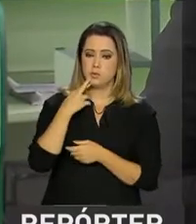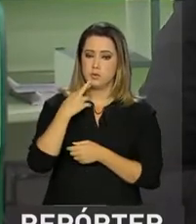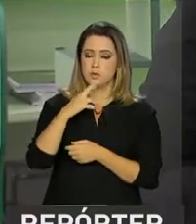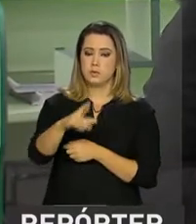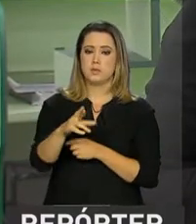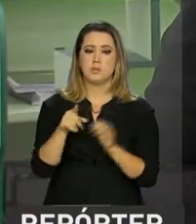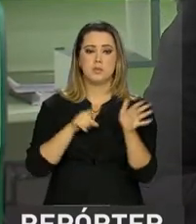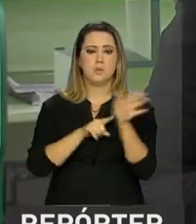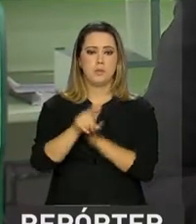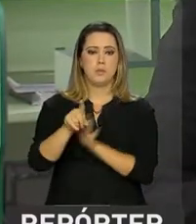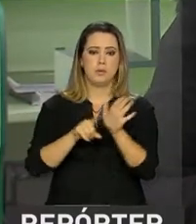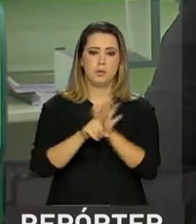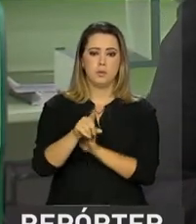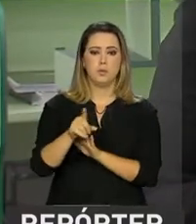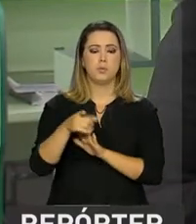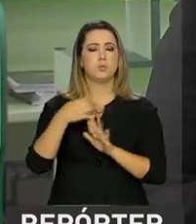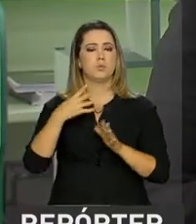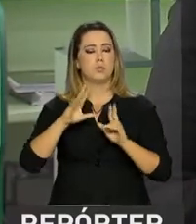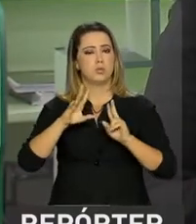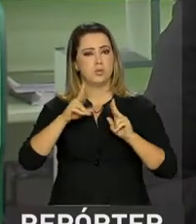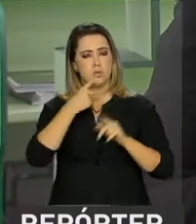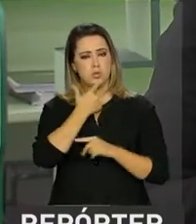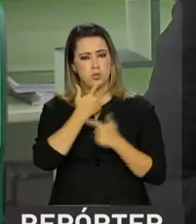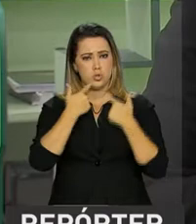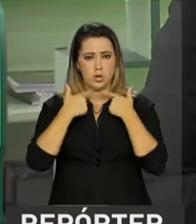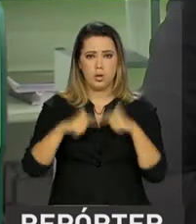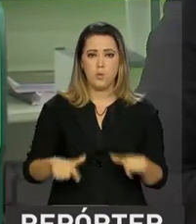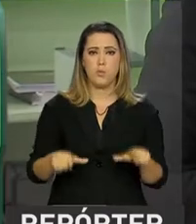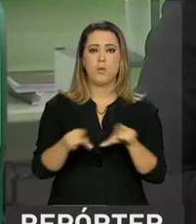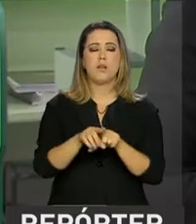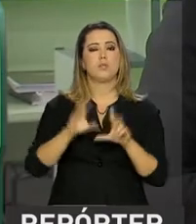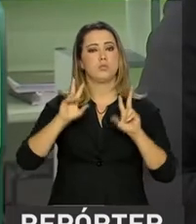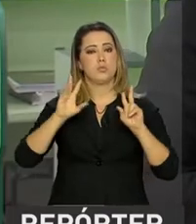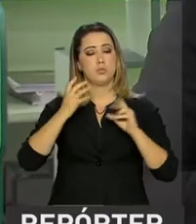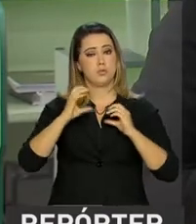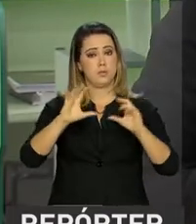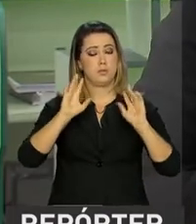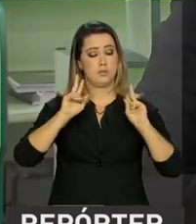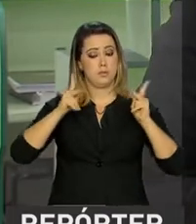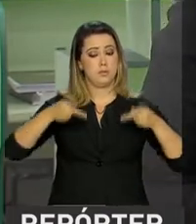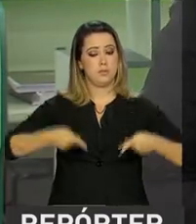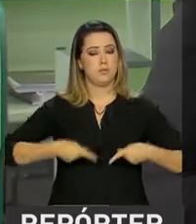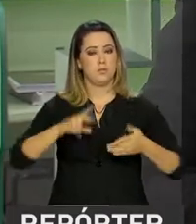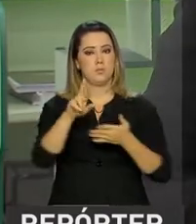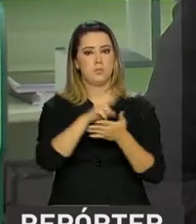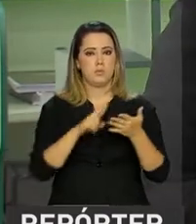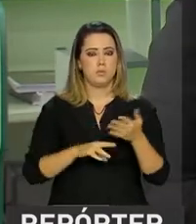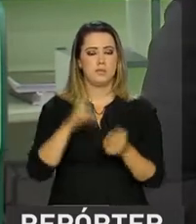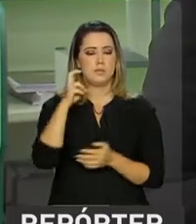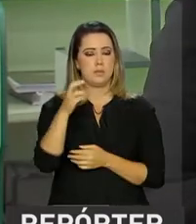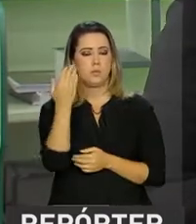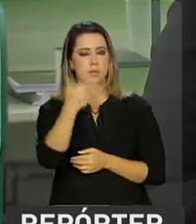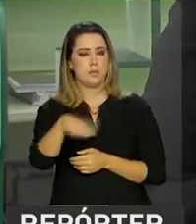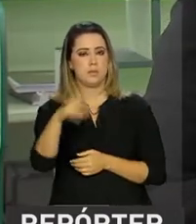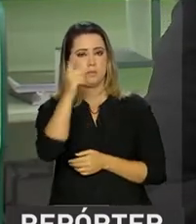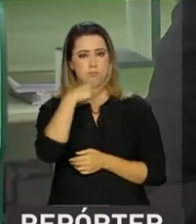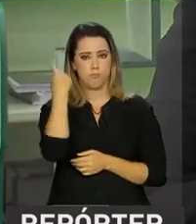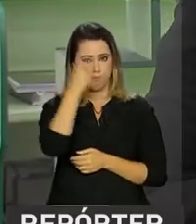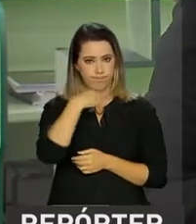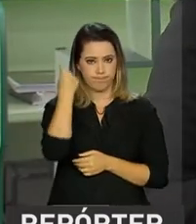questões de linguagens ciências humanas ação a prova tem cinco horas e meia de duração uma